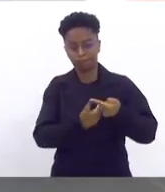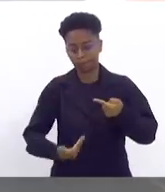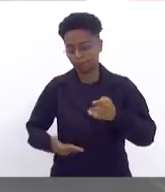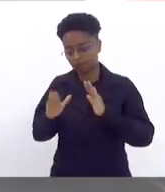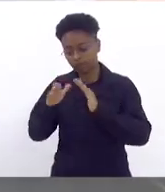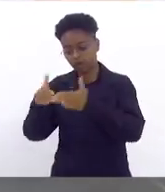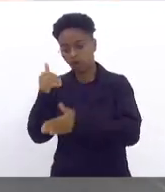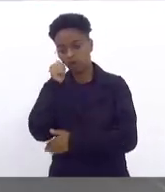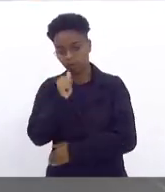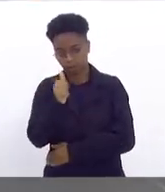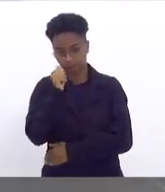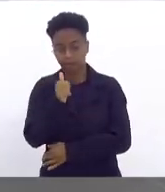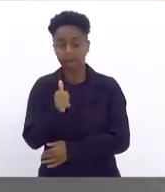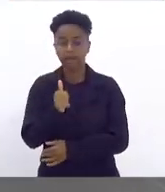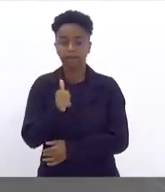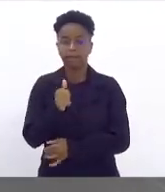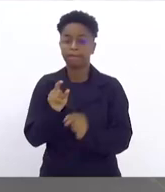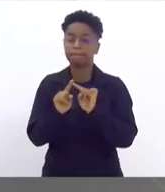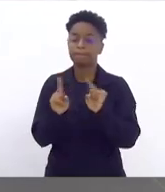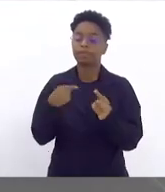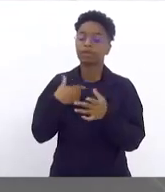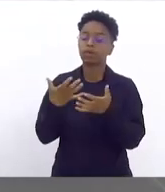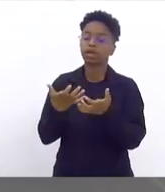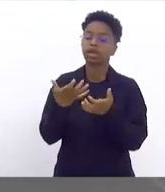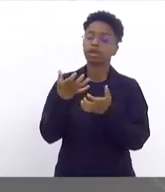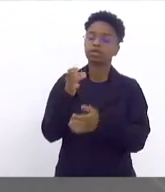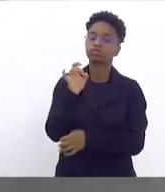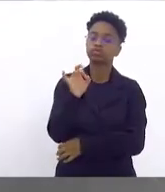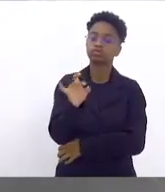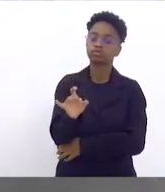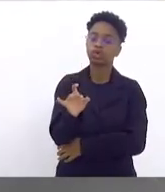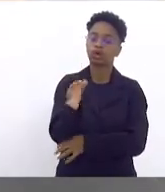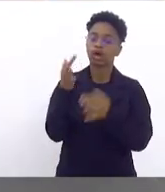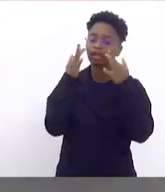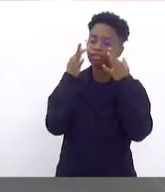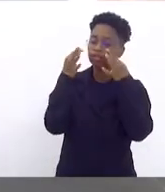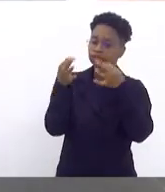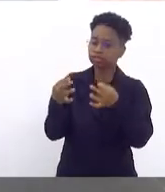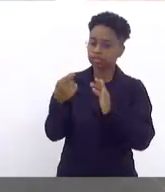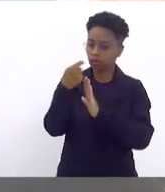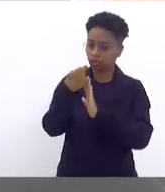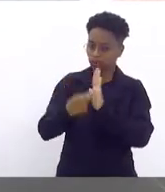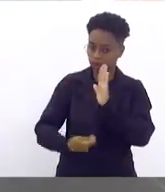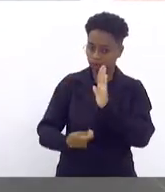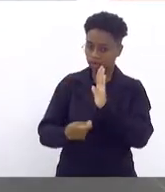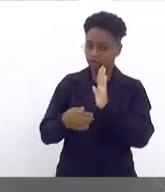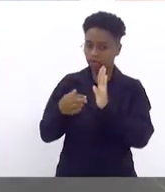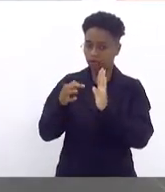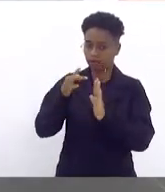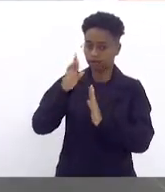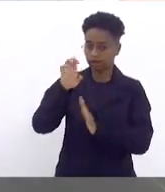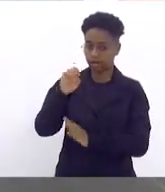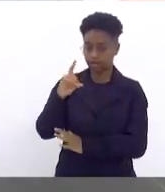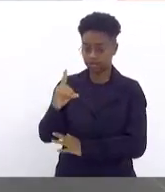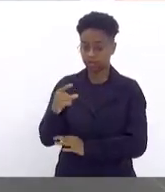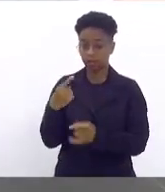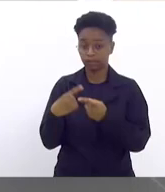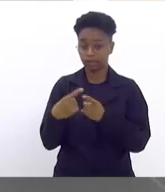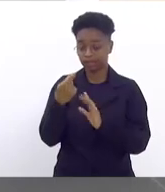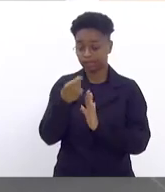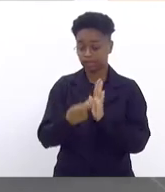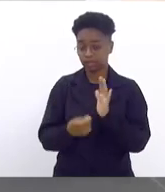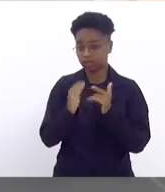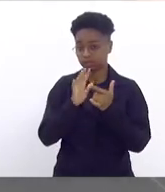as mulheres, mas aqui eu gostaria só de dar atenção do relator, deputado Fred Pacheco, porque no texto